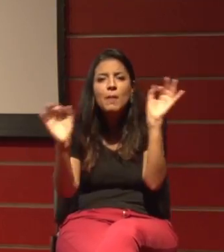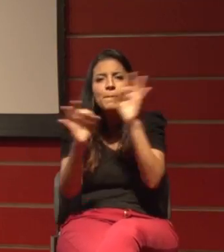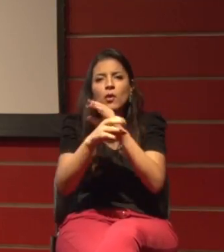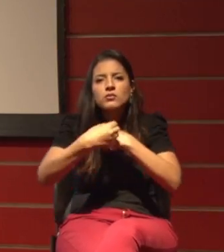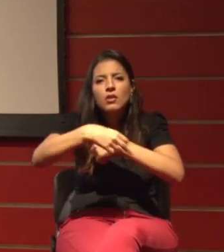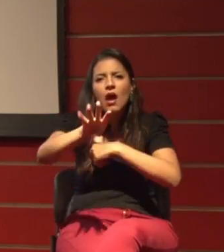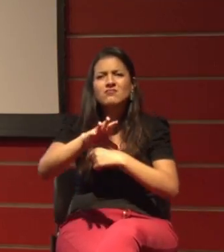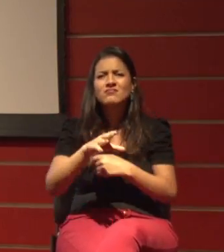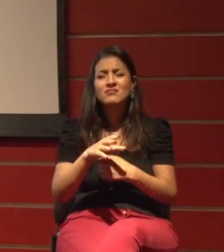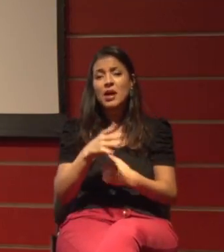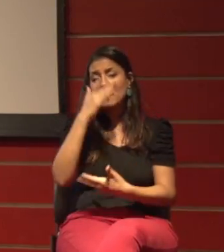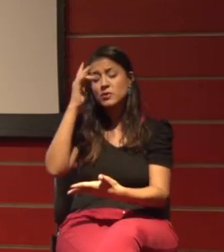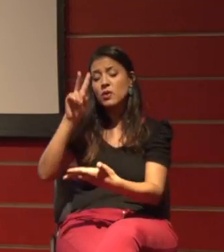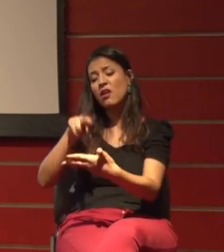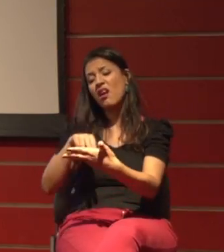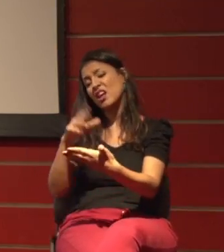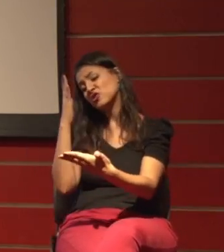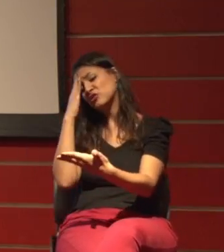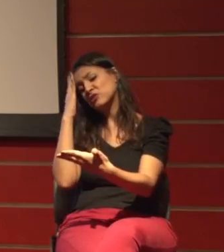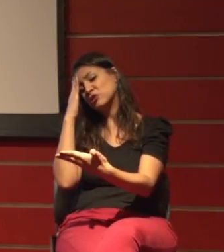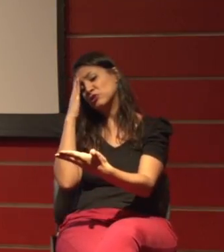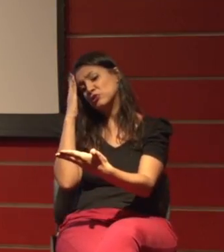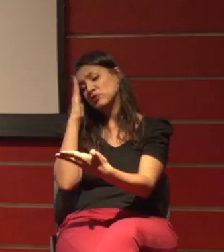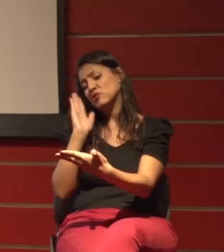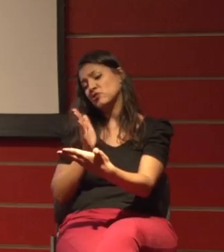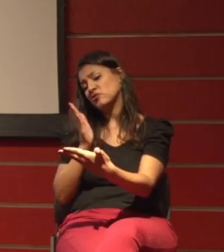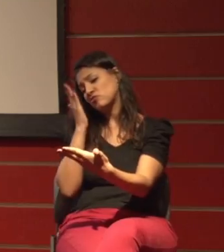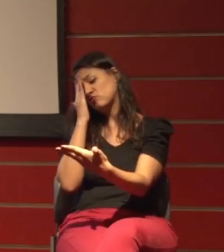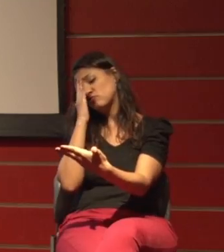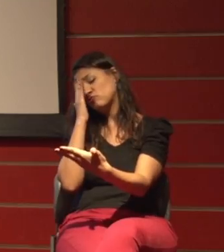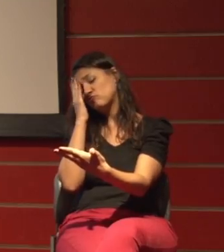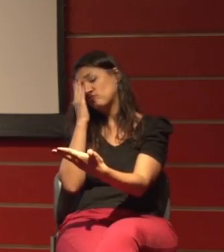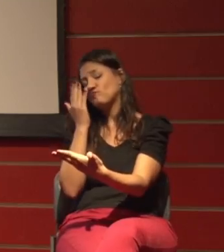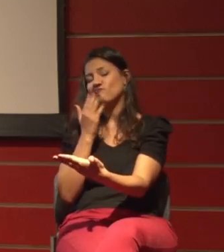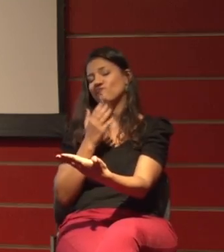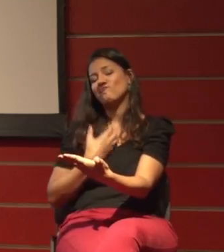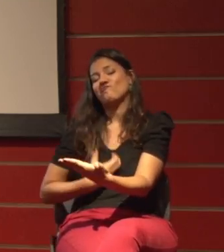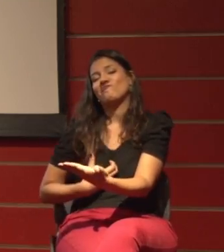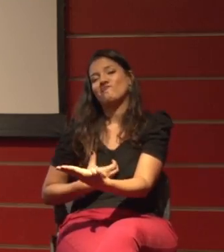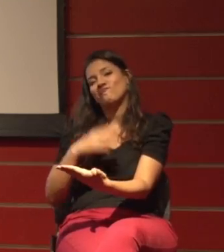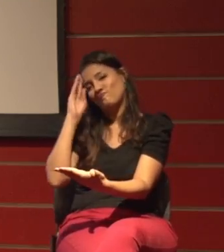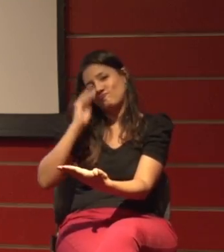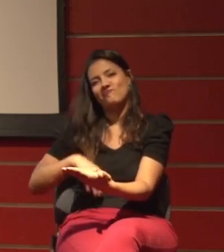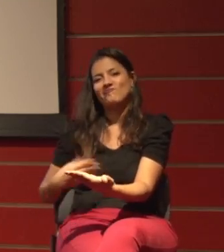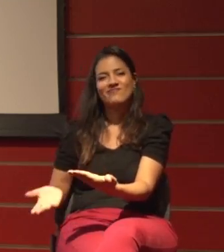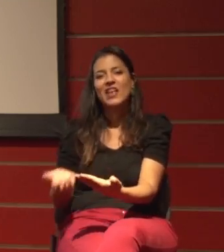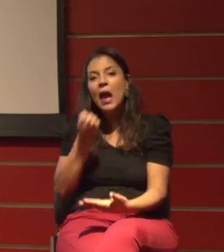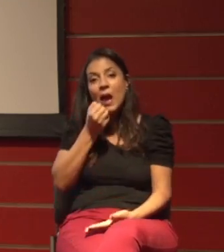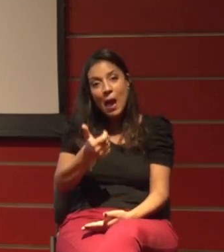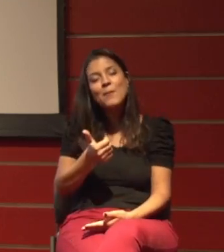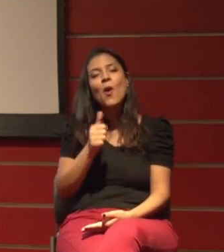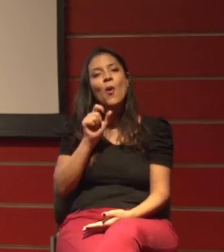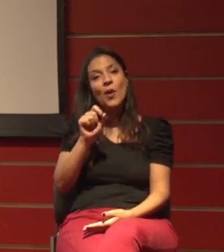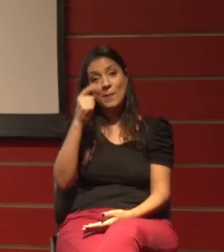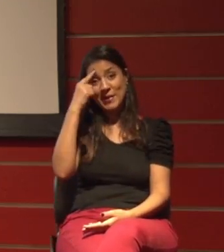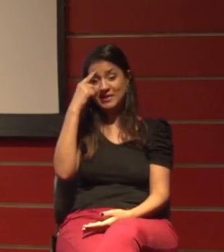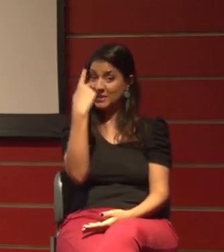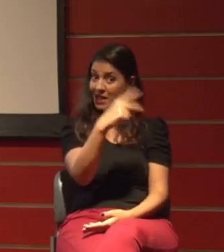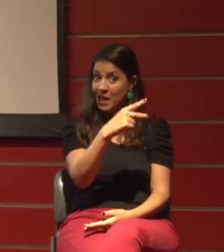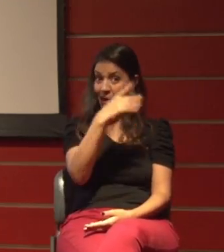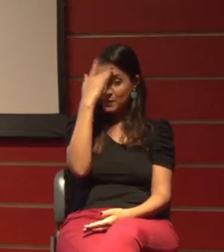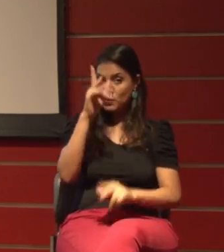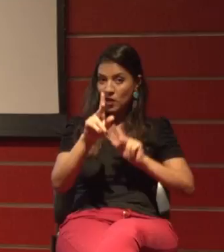que dar também esse espaço né tem que apostar na inteligência de quem tá lendo né não subestimar a